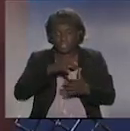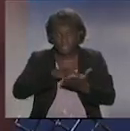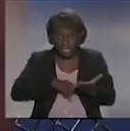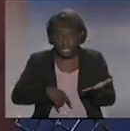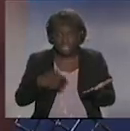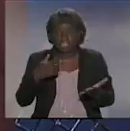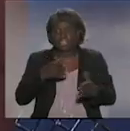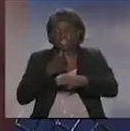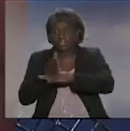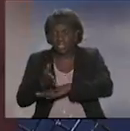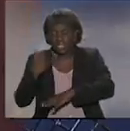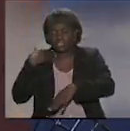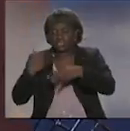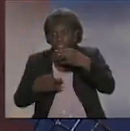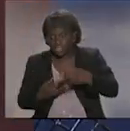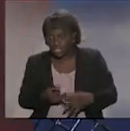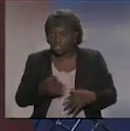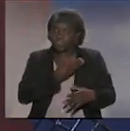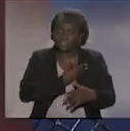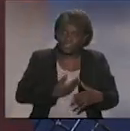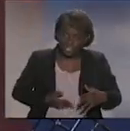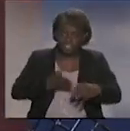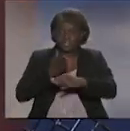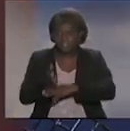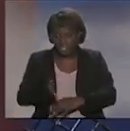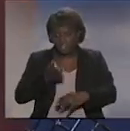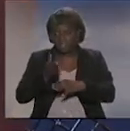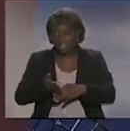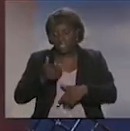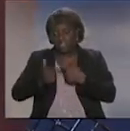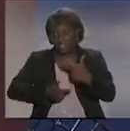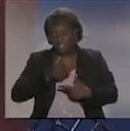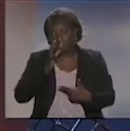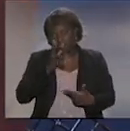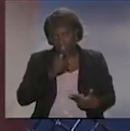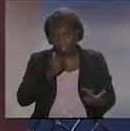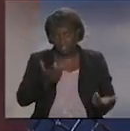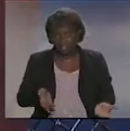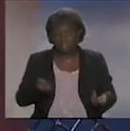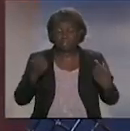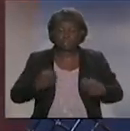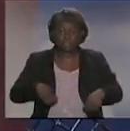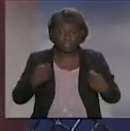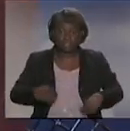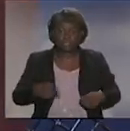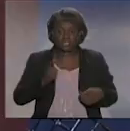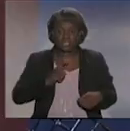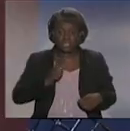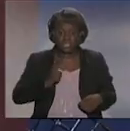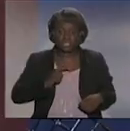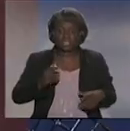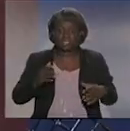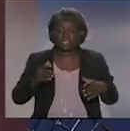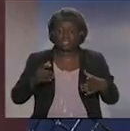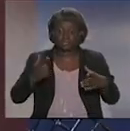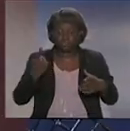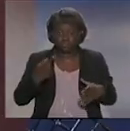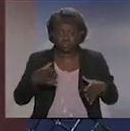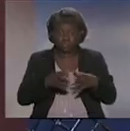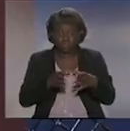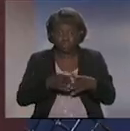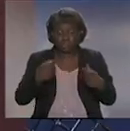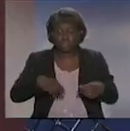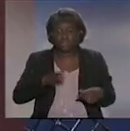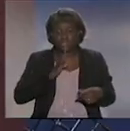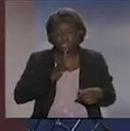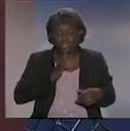processo burocrático intenso, né? E você tem que ter uma